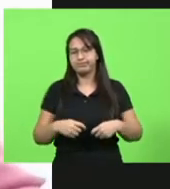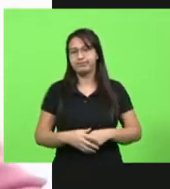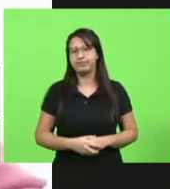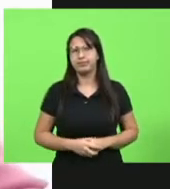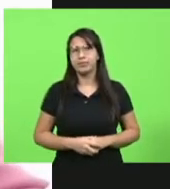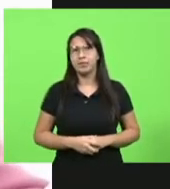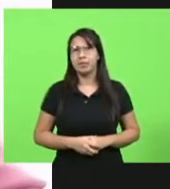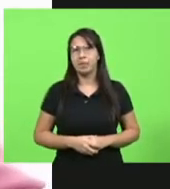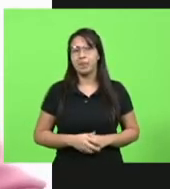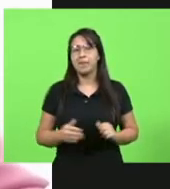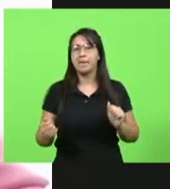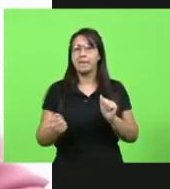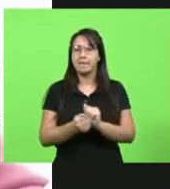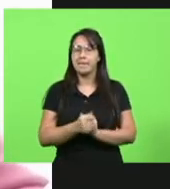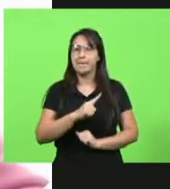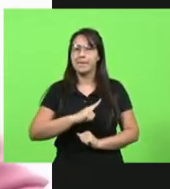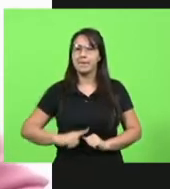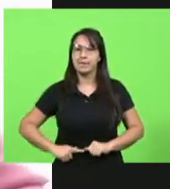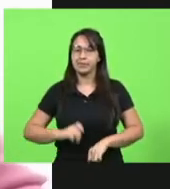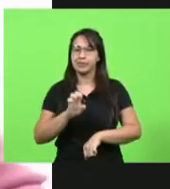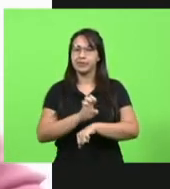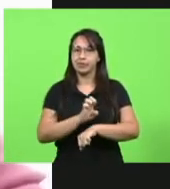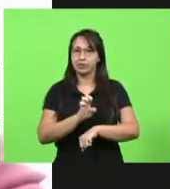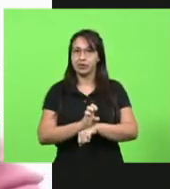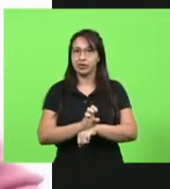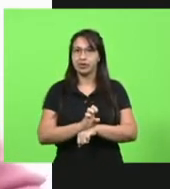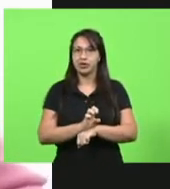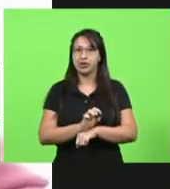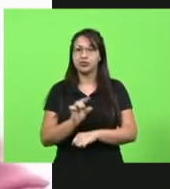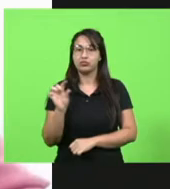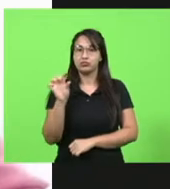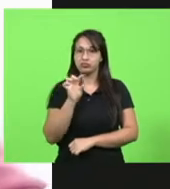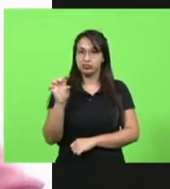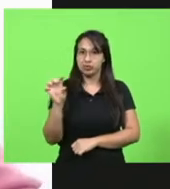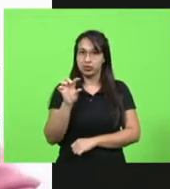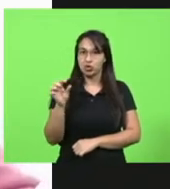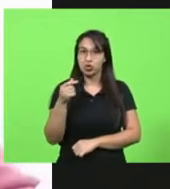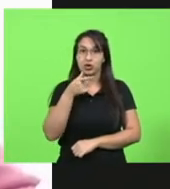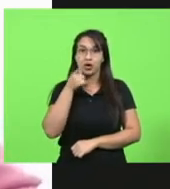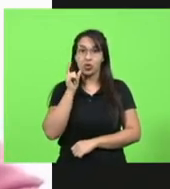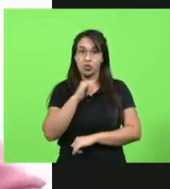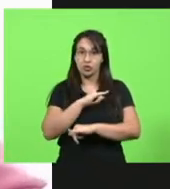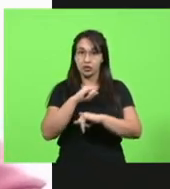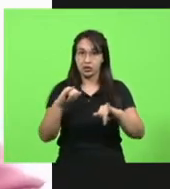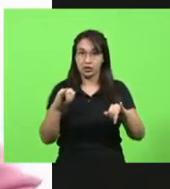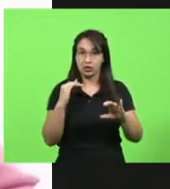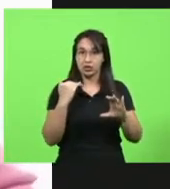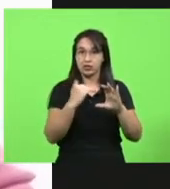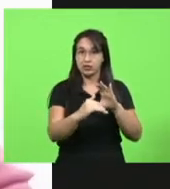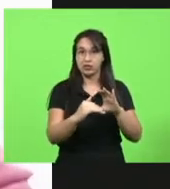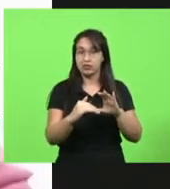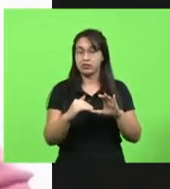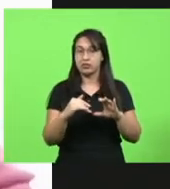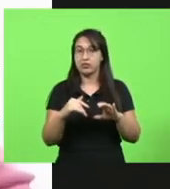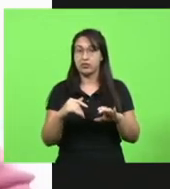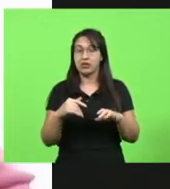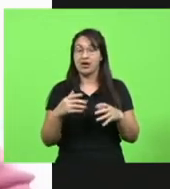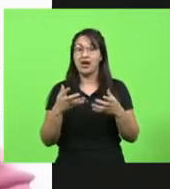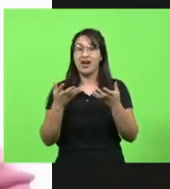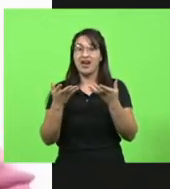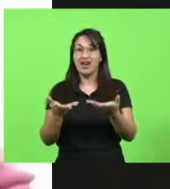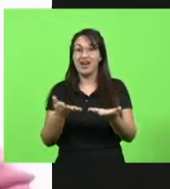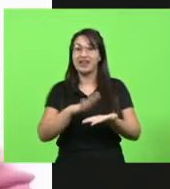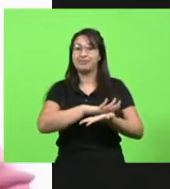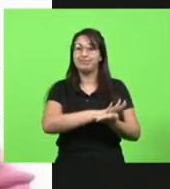ao governo do Estado. É, a nota técnica emitida ontem, ela não atende a necessidade, ela discrimina, inclusive,